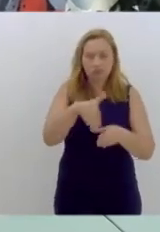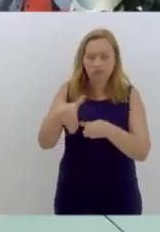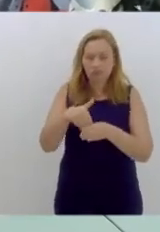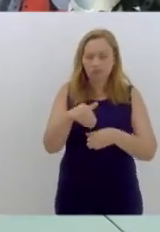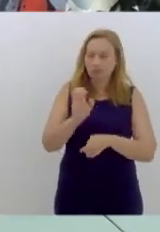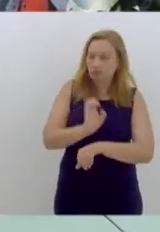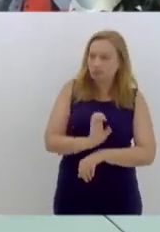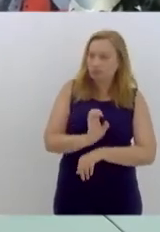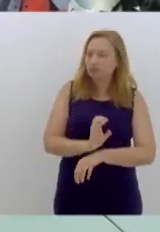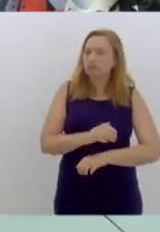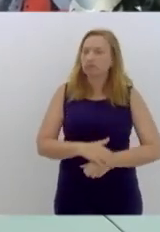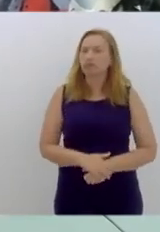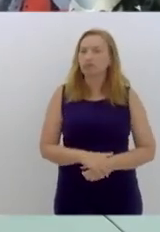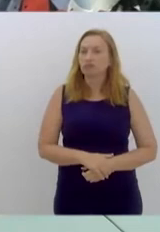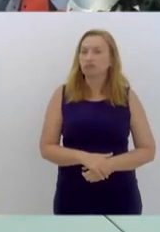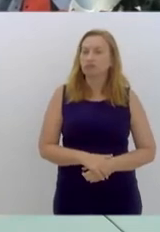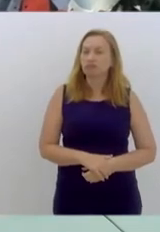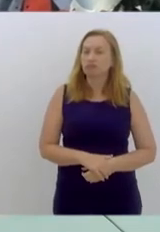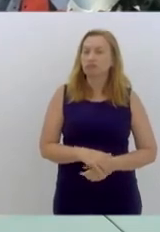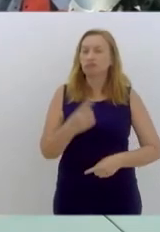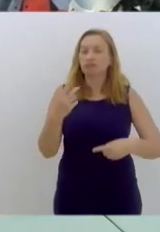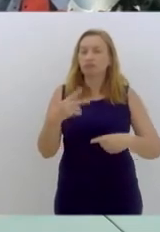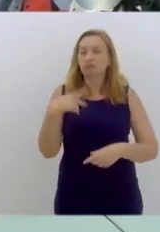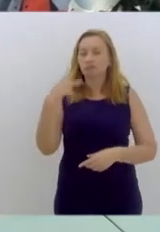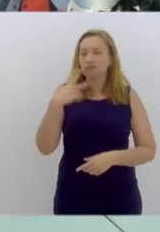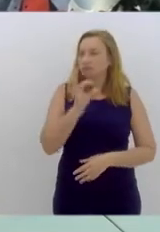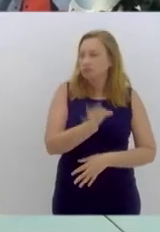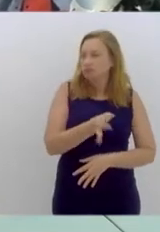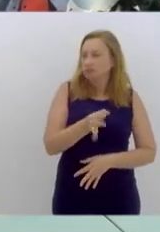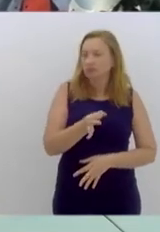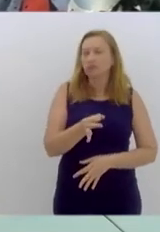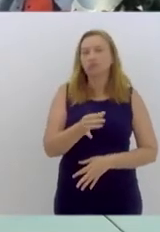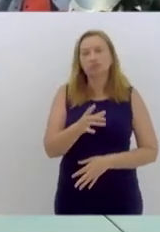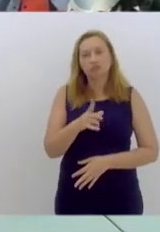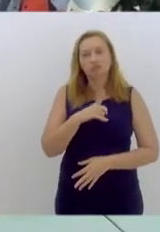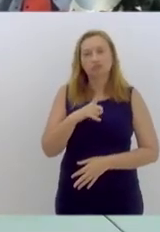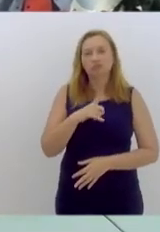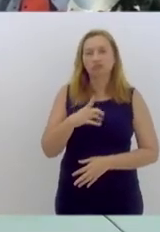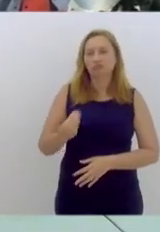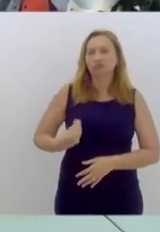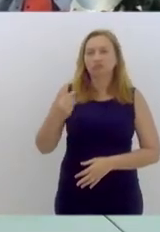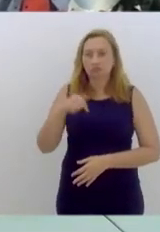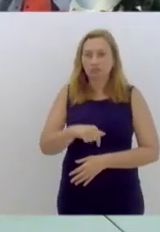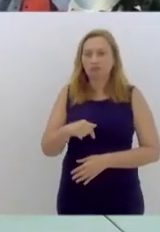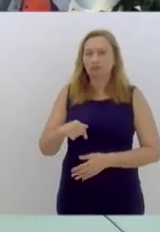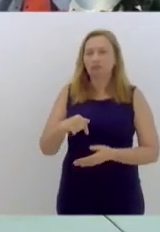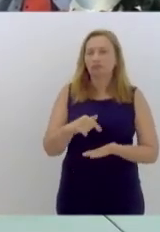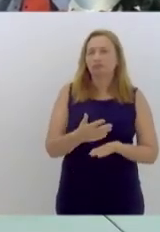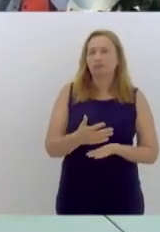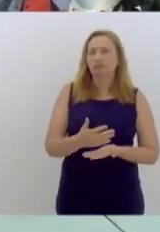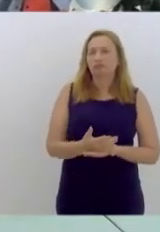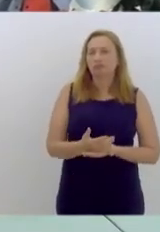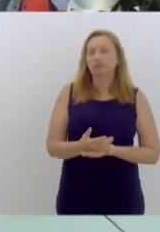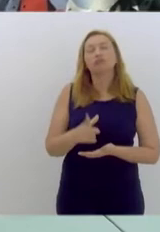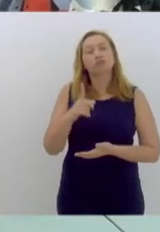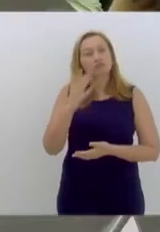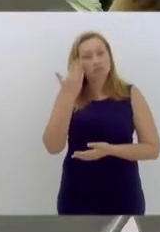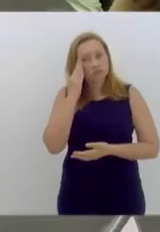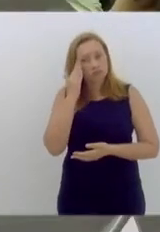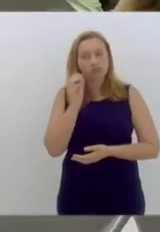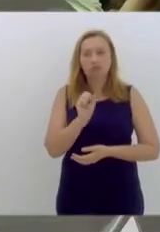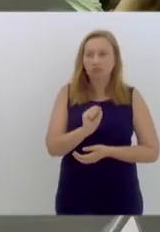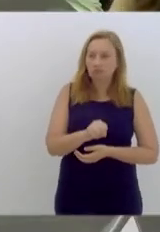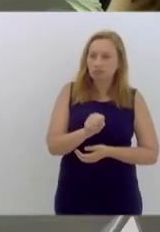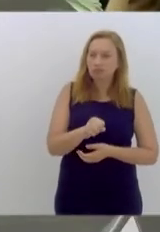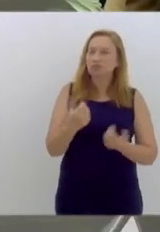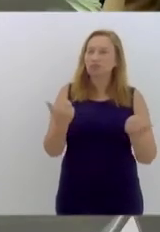Estado e partir para a construção de política pública. Eu tenho certeza que quem está presente aqui nessa sala tem um entendimento que a